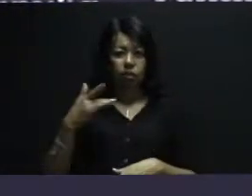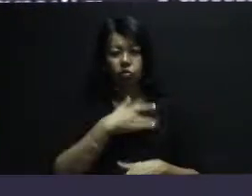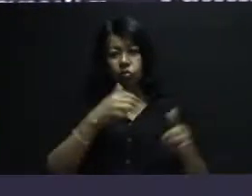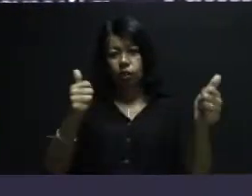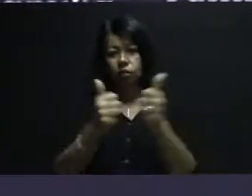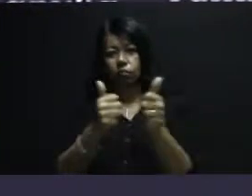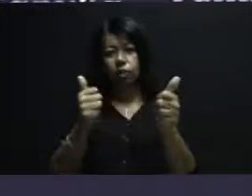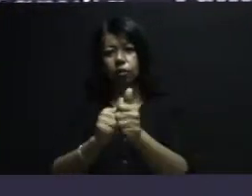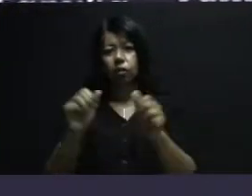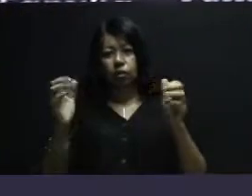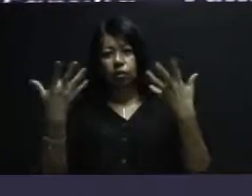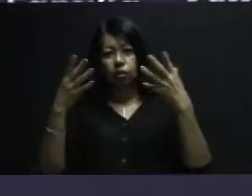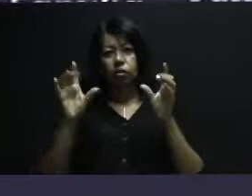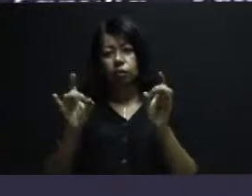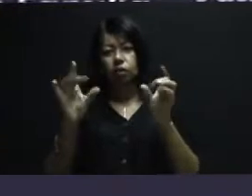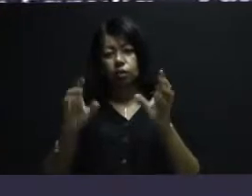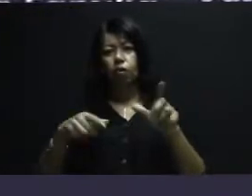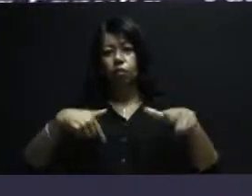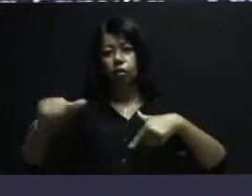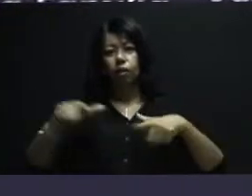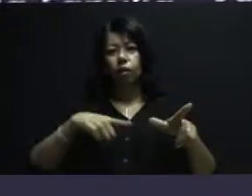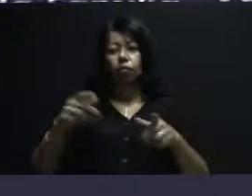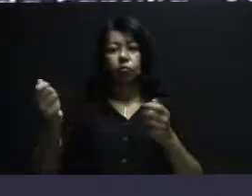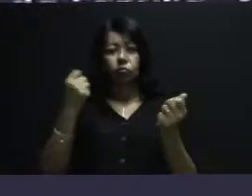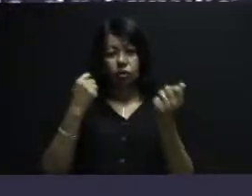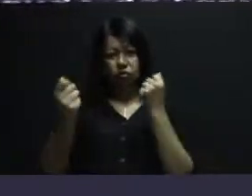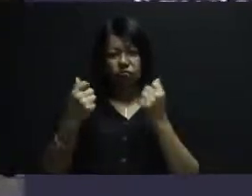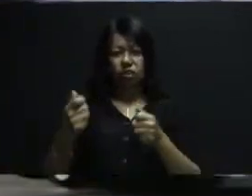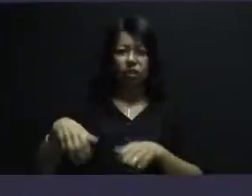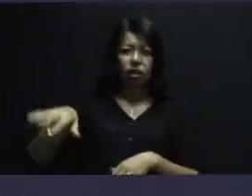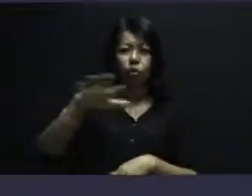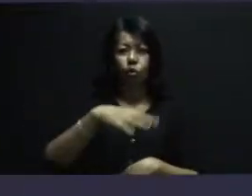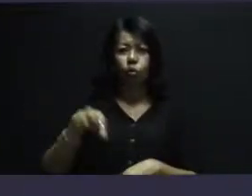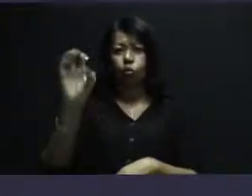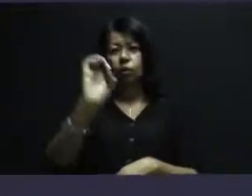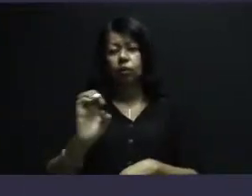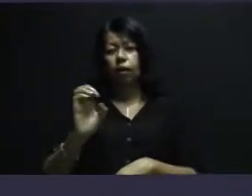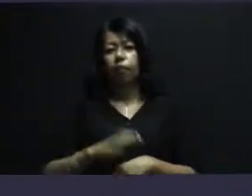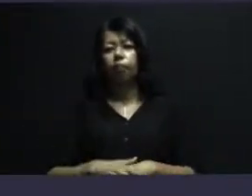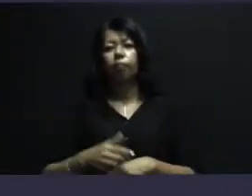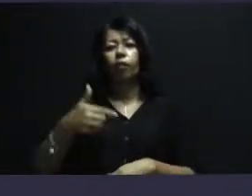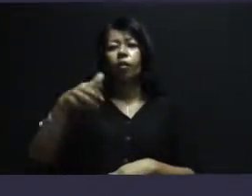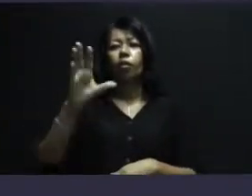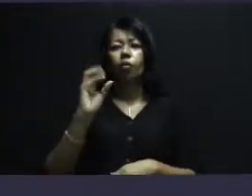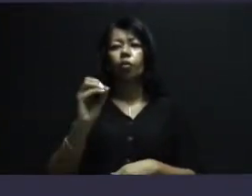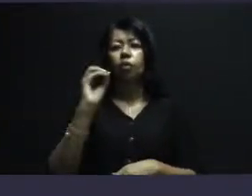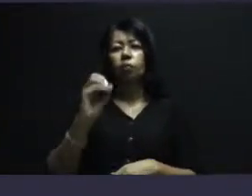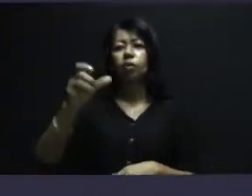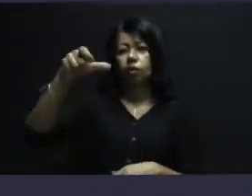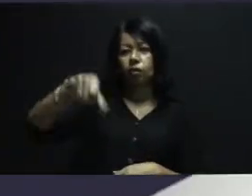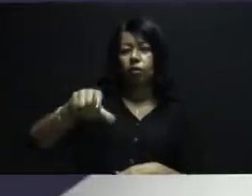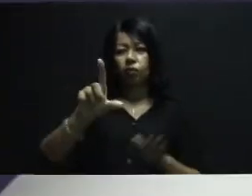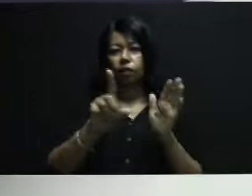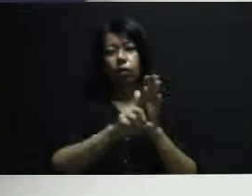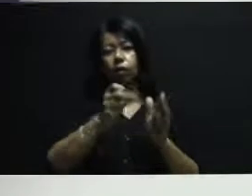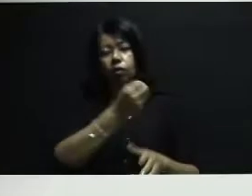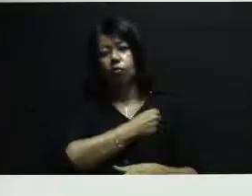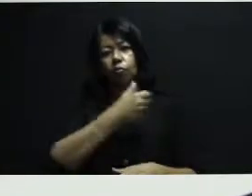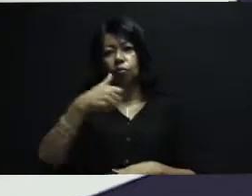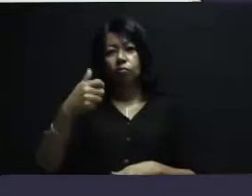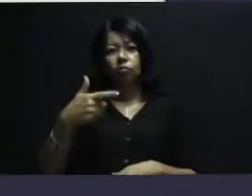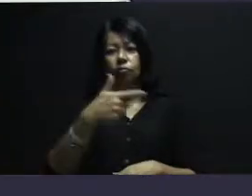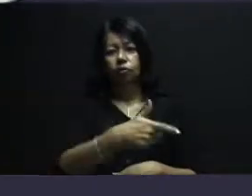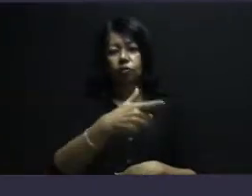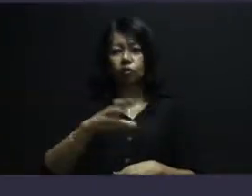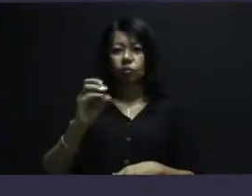atenção especial ao profissional de educação física em todo o estado. 2009, Lei nº